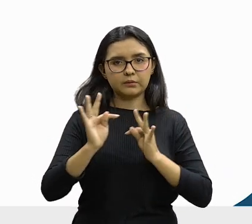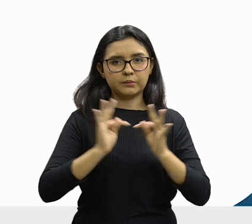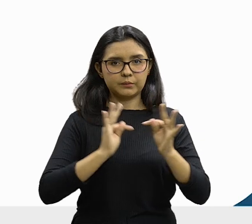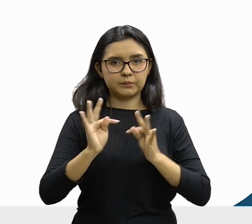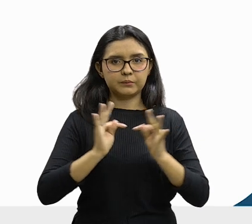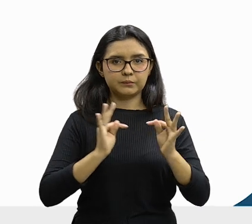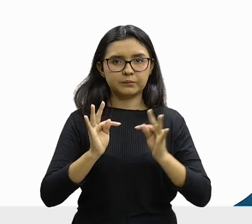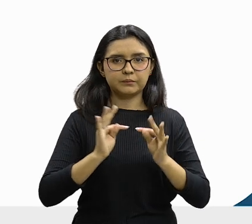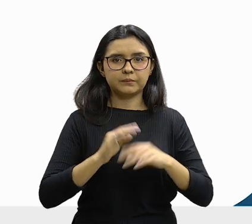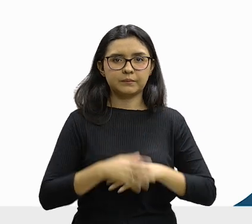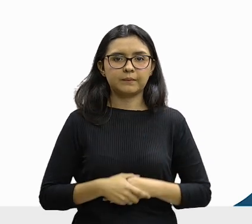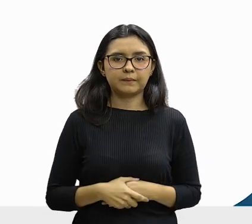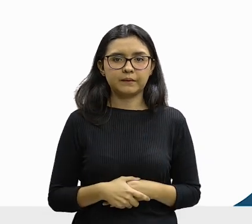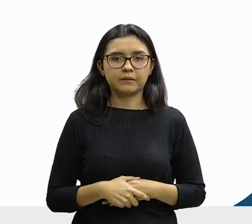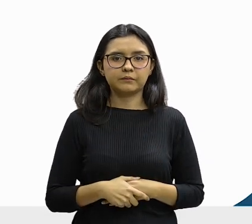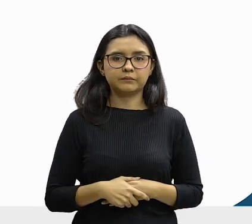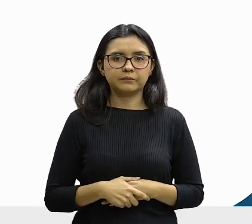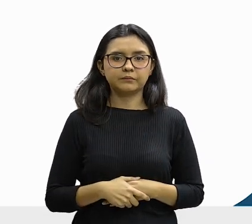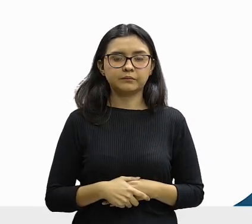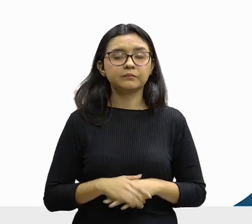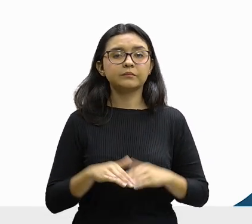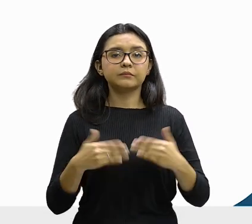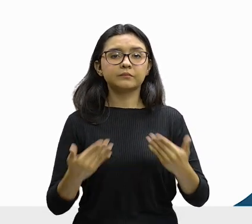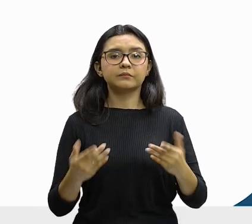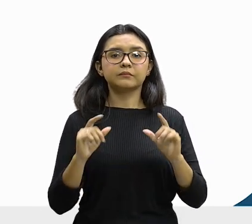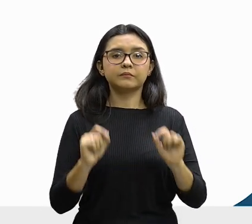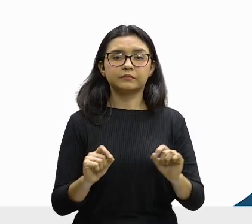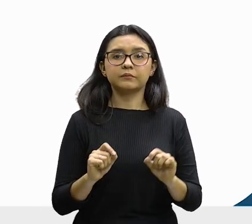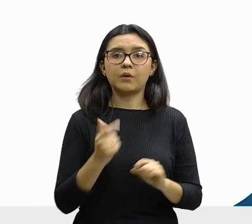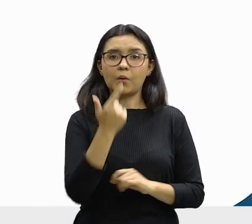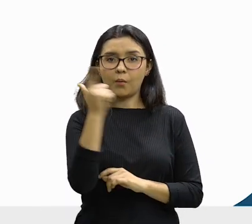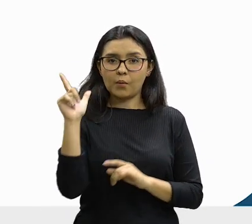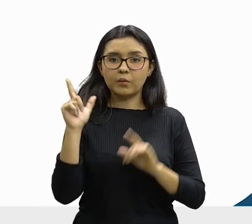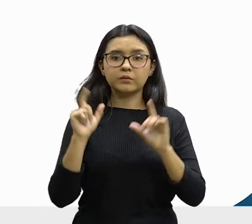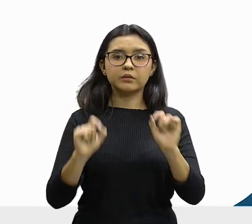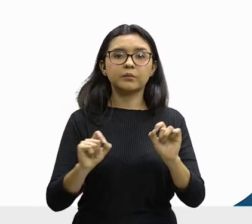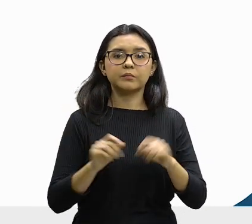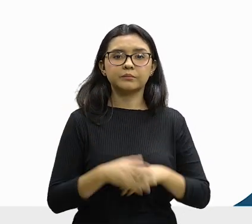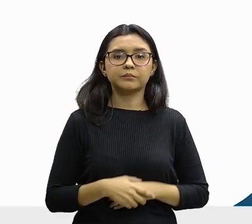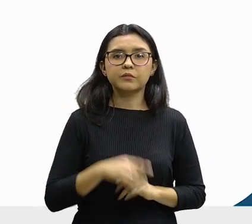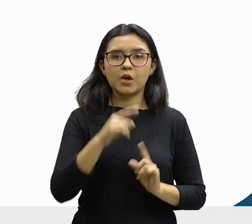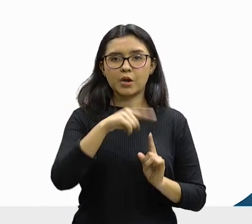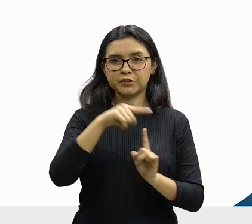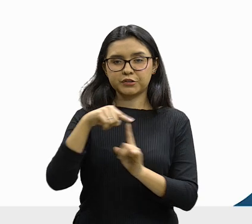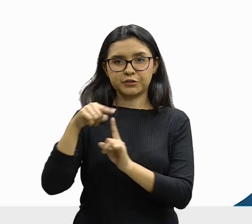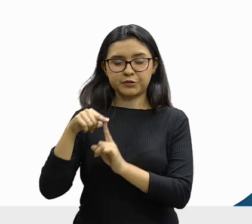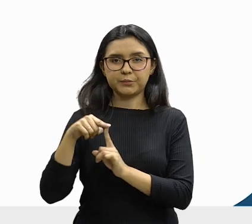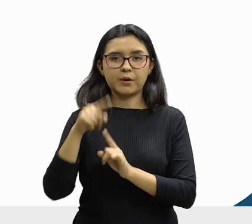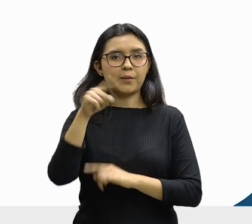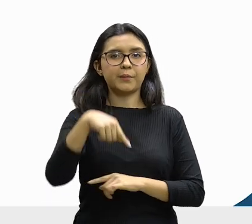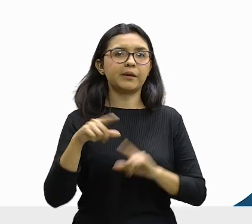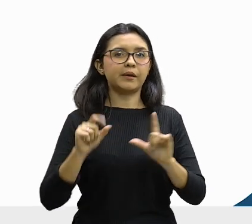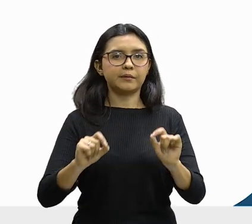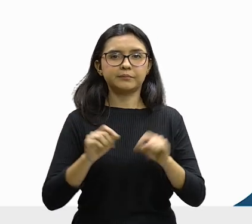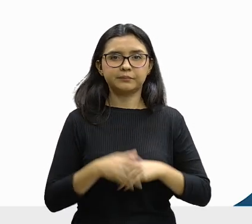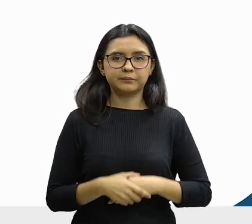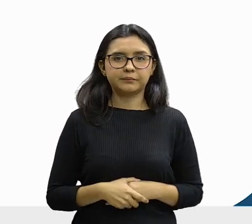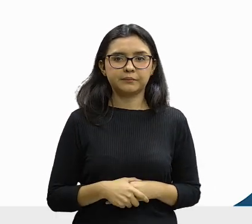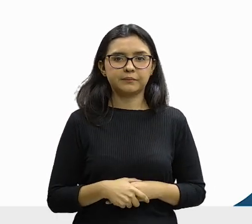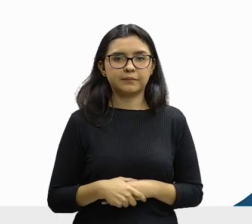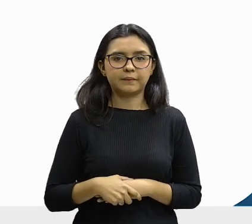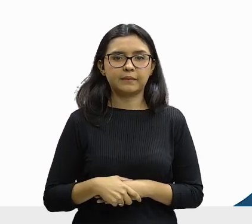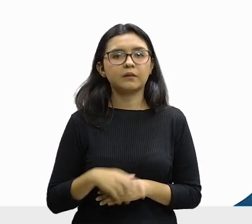próxima doença em questão é uma queridíssima. Ah, sim, meus amigos. Estamos falando